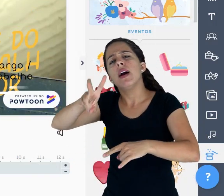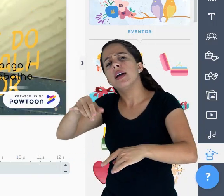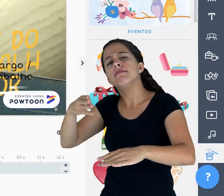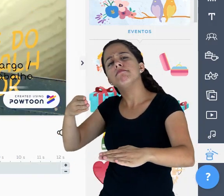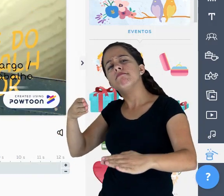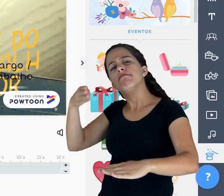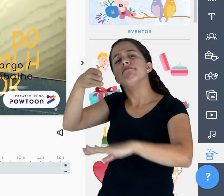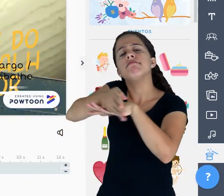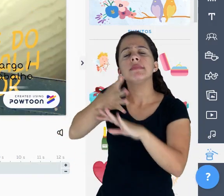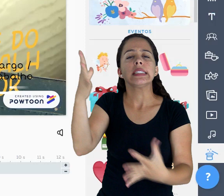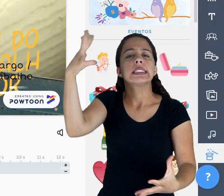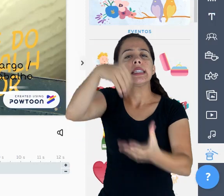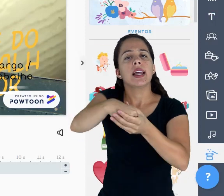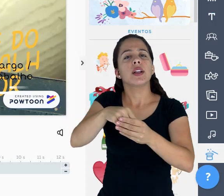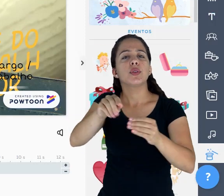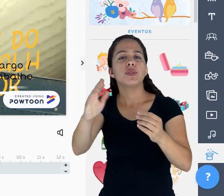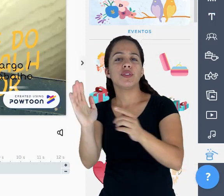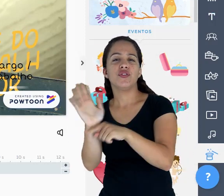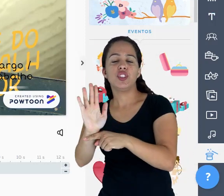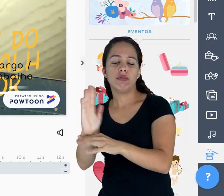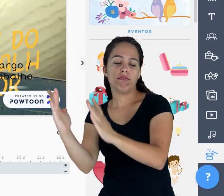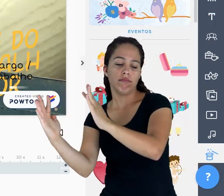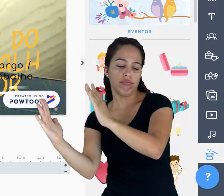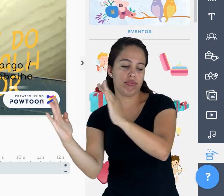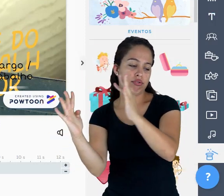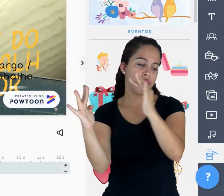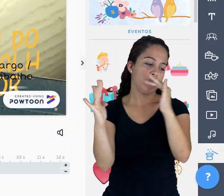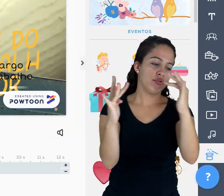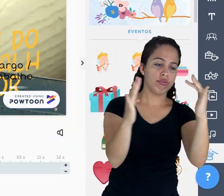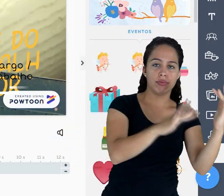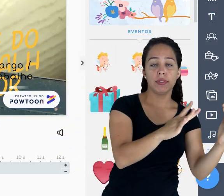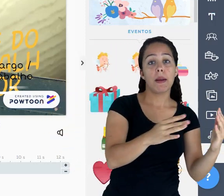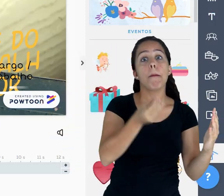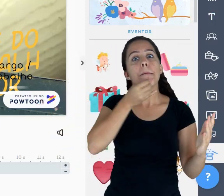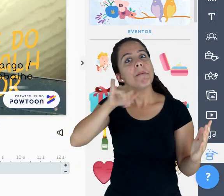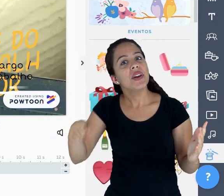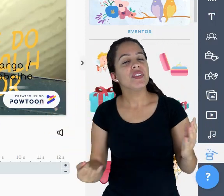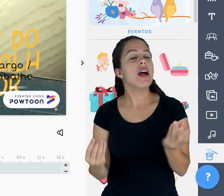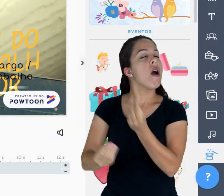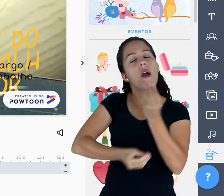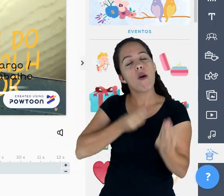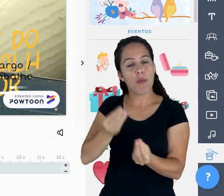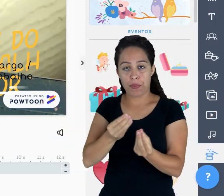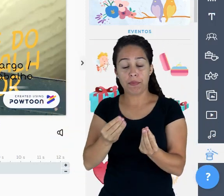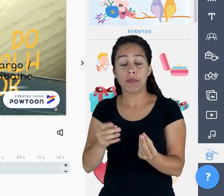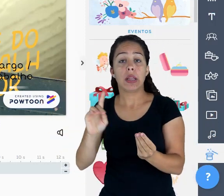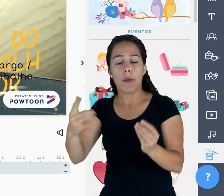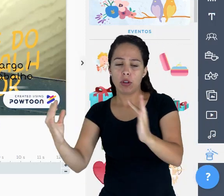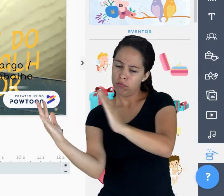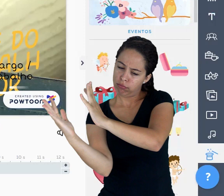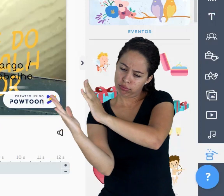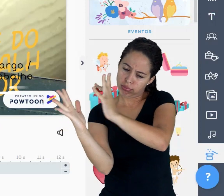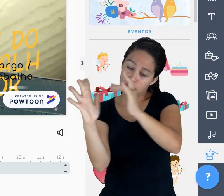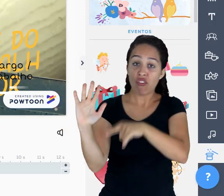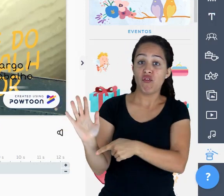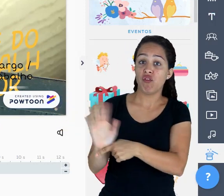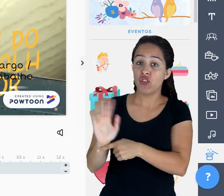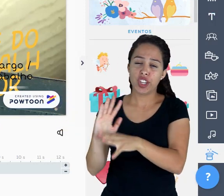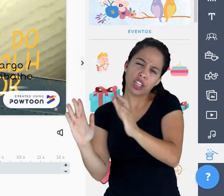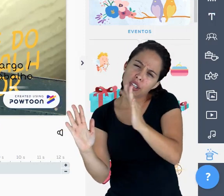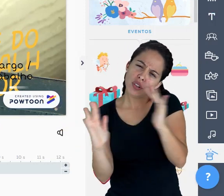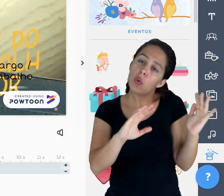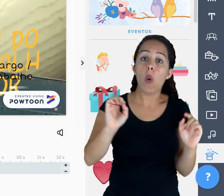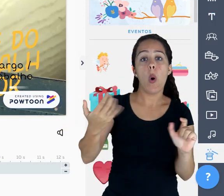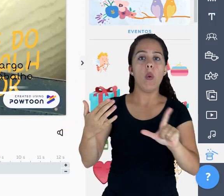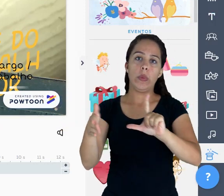nessa linha do tempo aqui embaixo depois que você concluiu seu slide o seu vídeo você